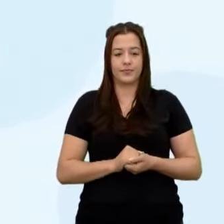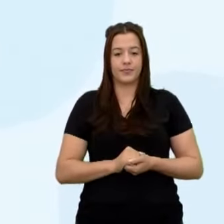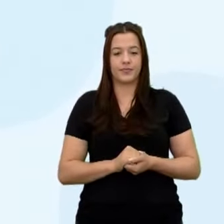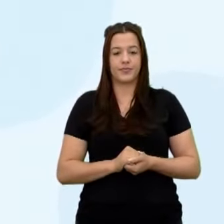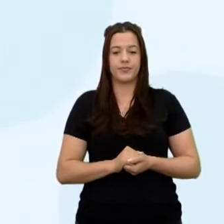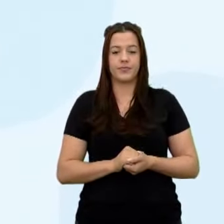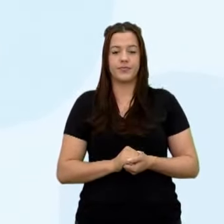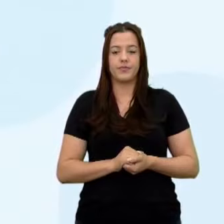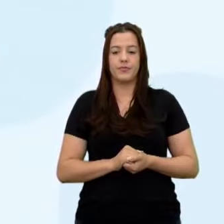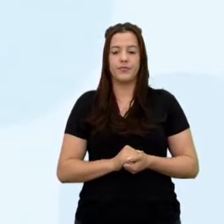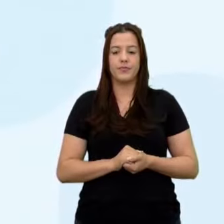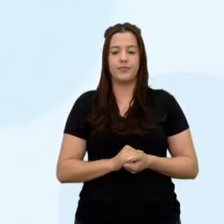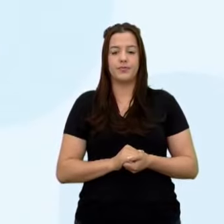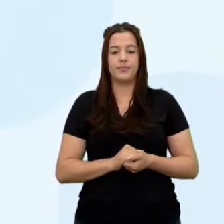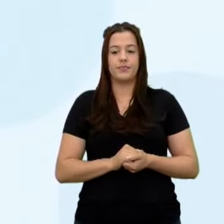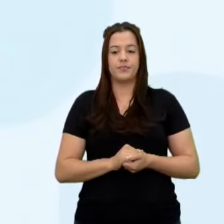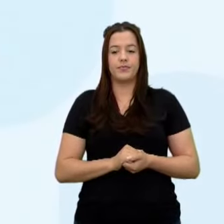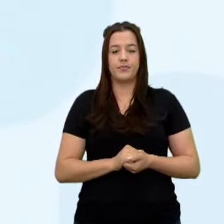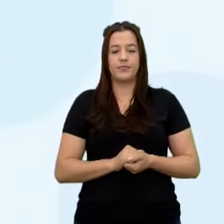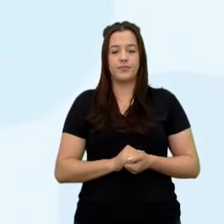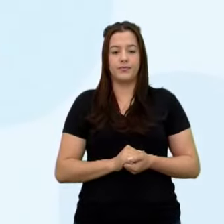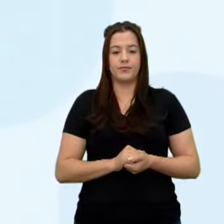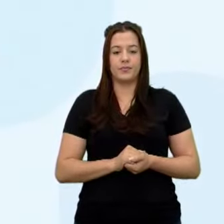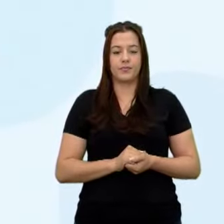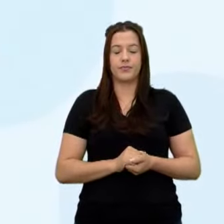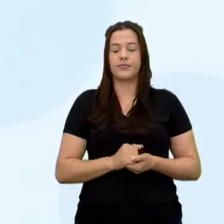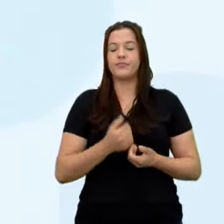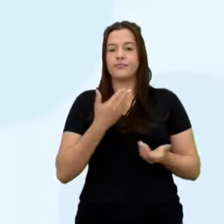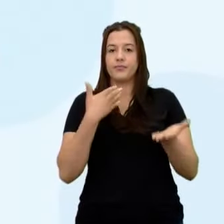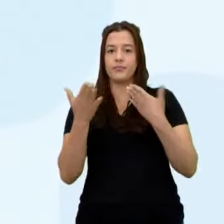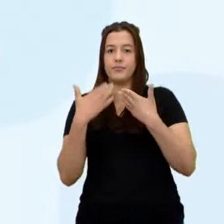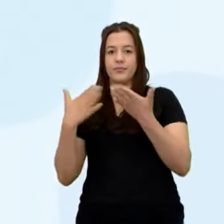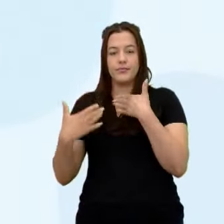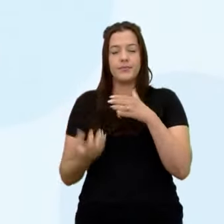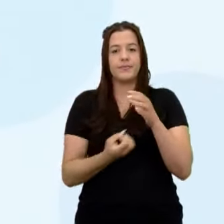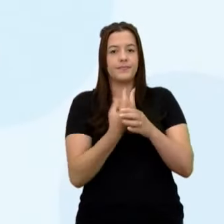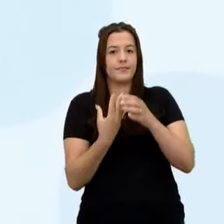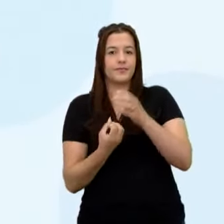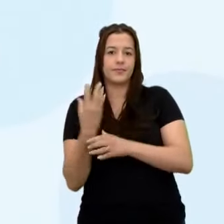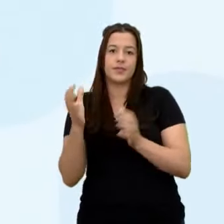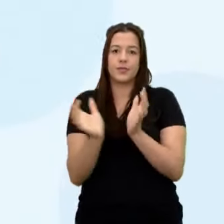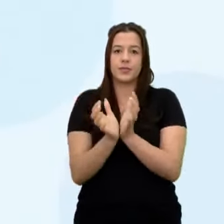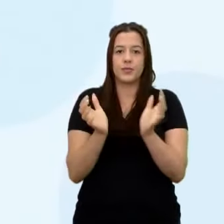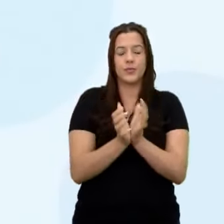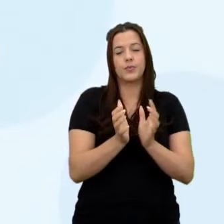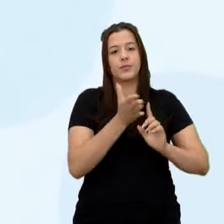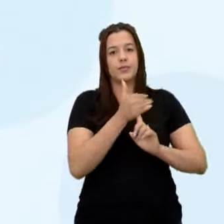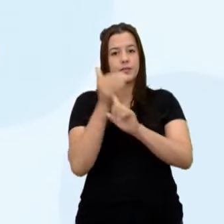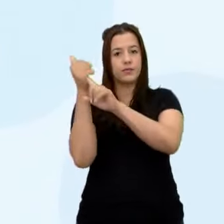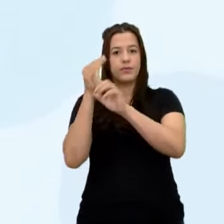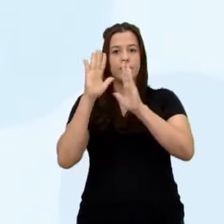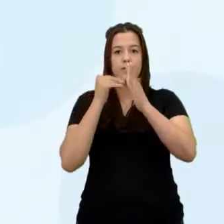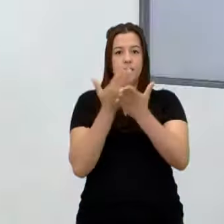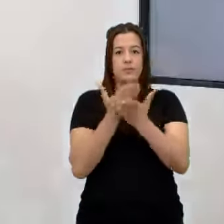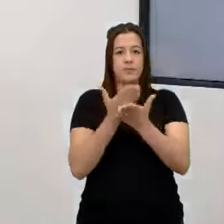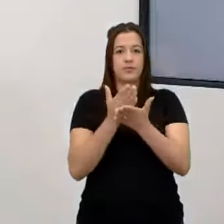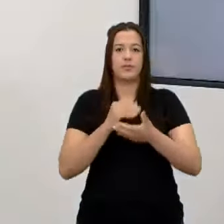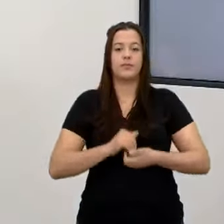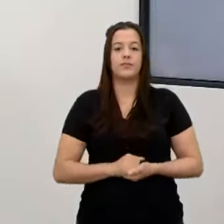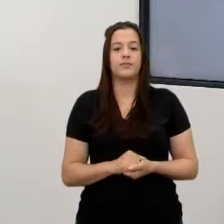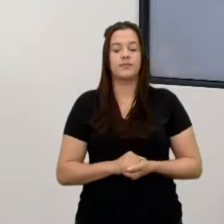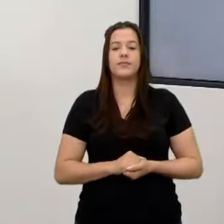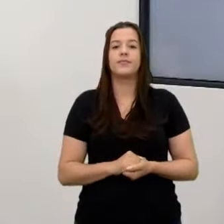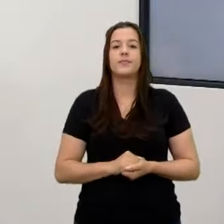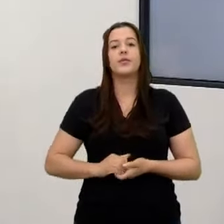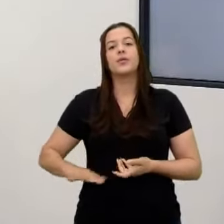of a technology club at school. Discutimos a criação de um clube de tecnologia na escola. Yeah. So that's what we saw last